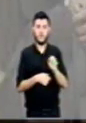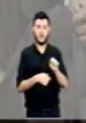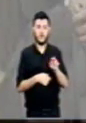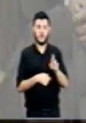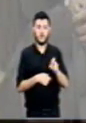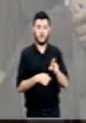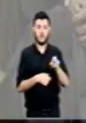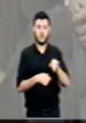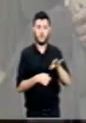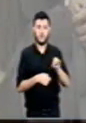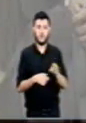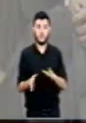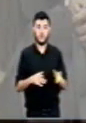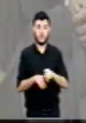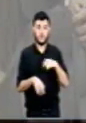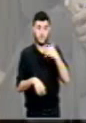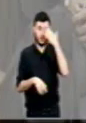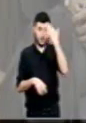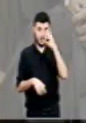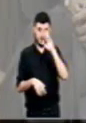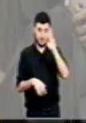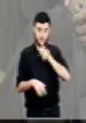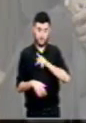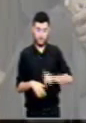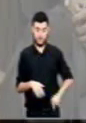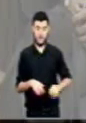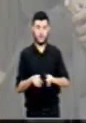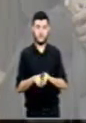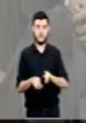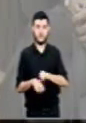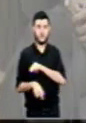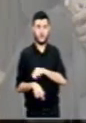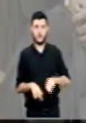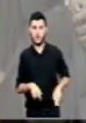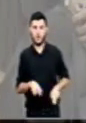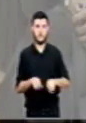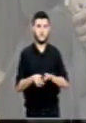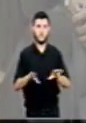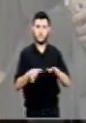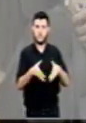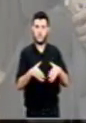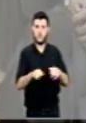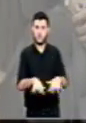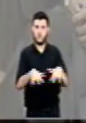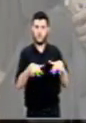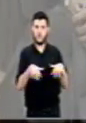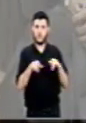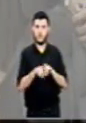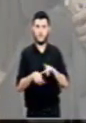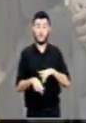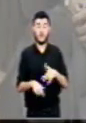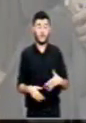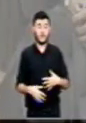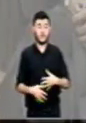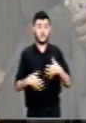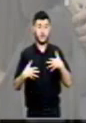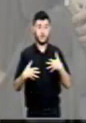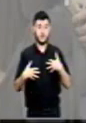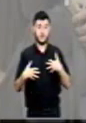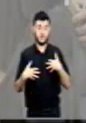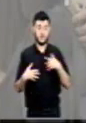excelentíssimo senhor ministro-presidente, excelentíssimas senhoras ministras, demais ministros da Corte, excelentíssima senhora procuradora-geral da